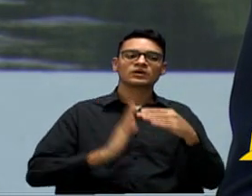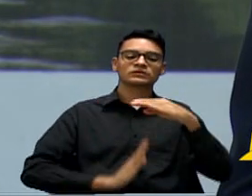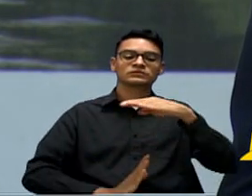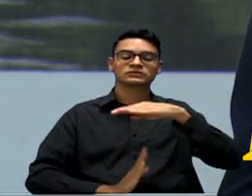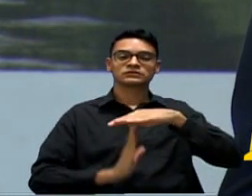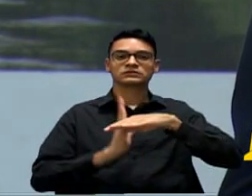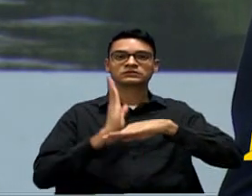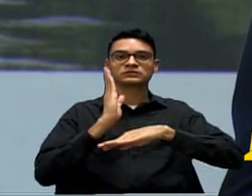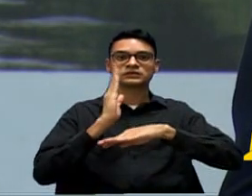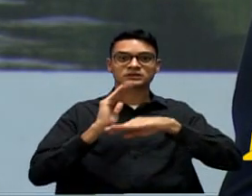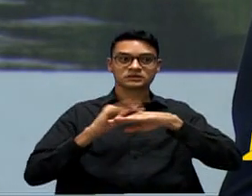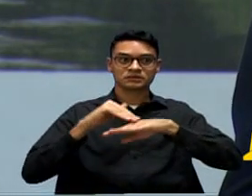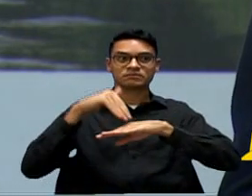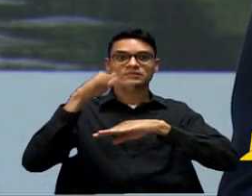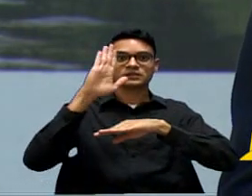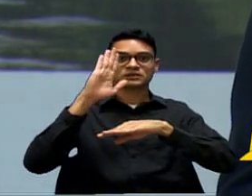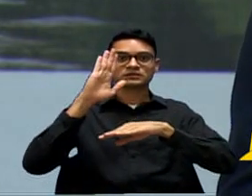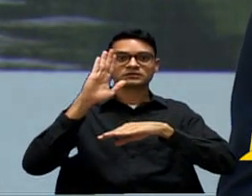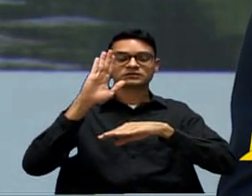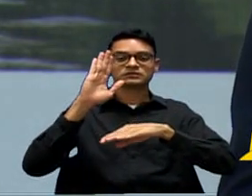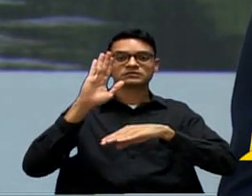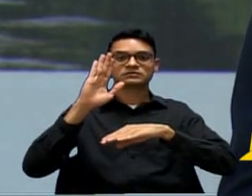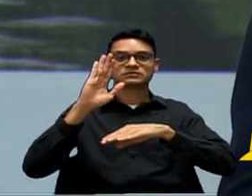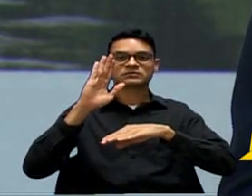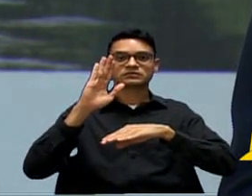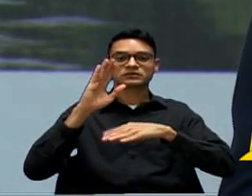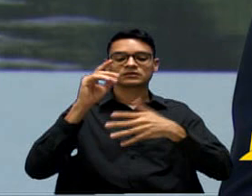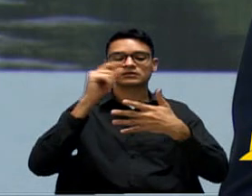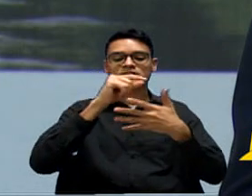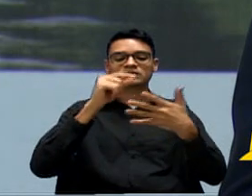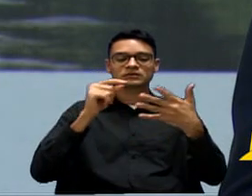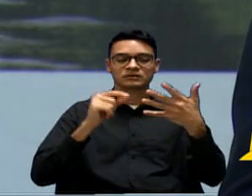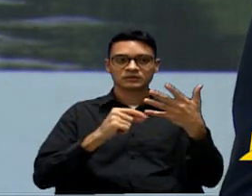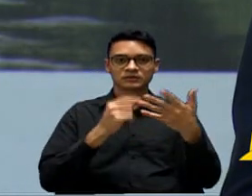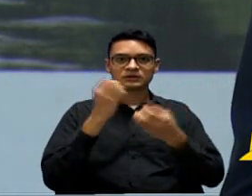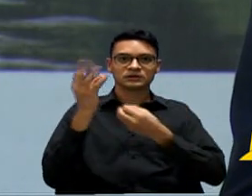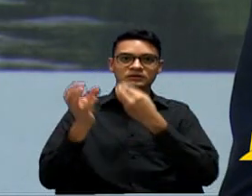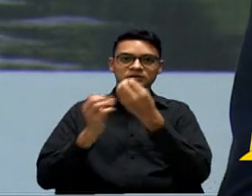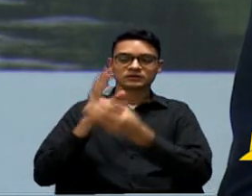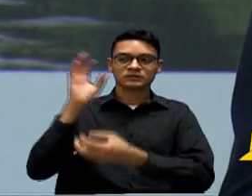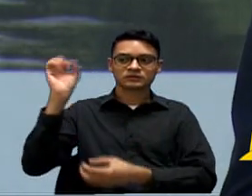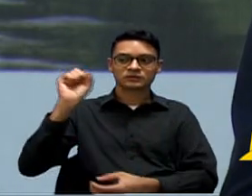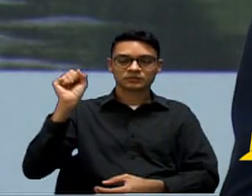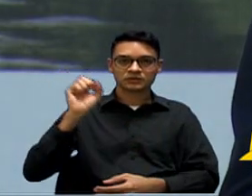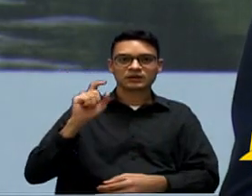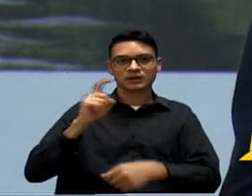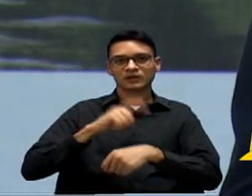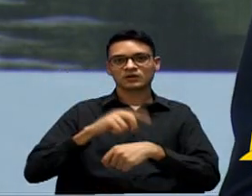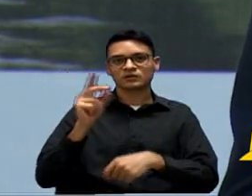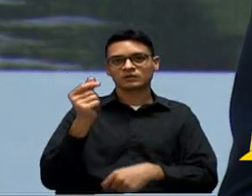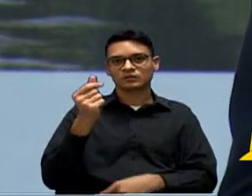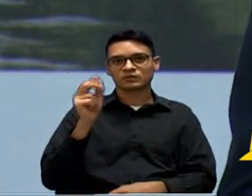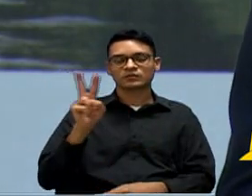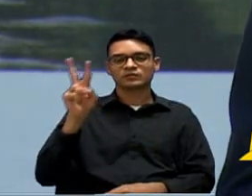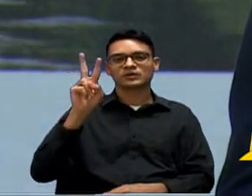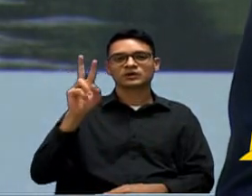limite máximo estabelecido para os benefícios da aposentadoria, que é os